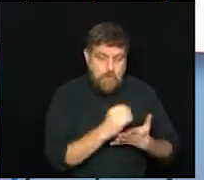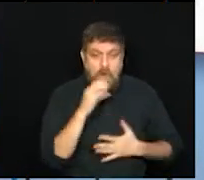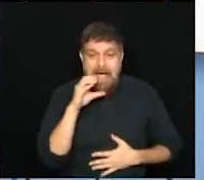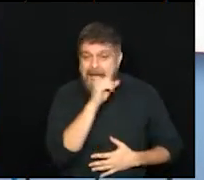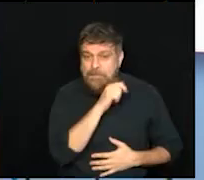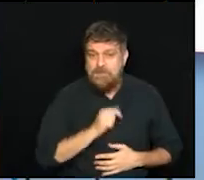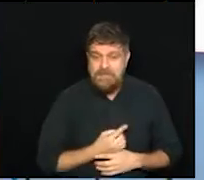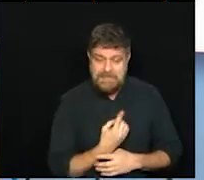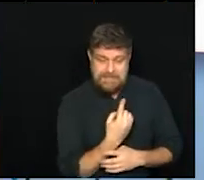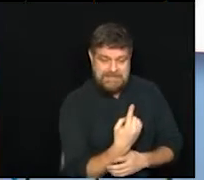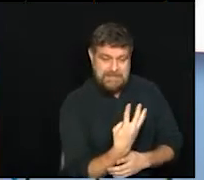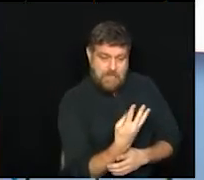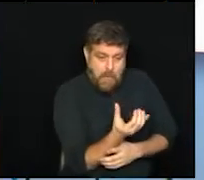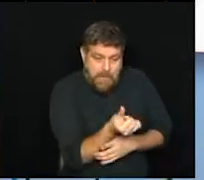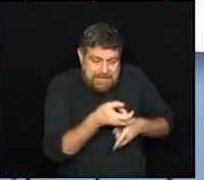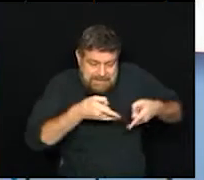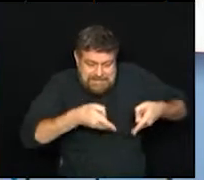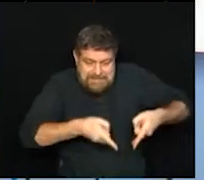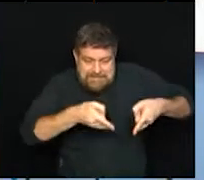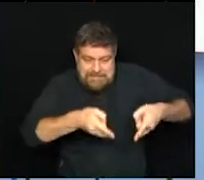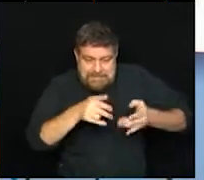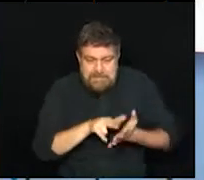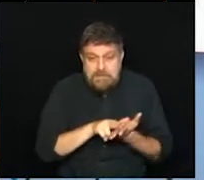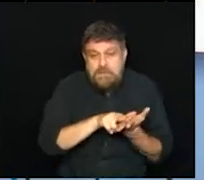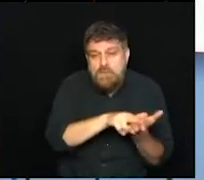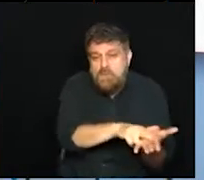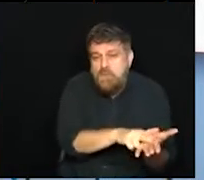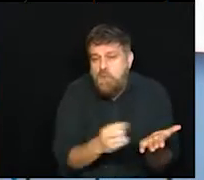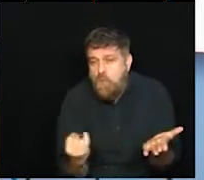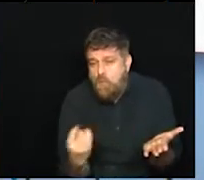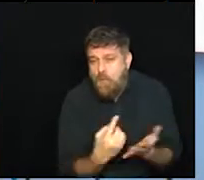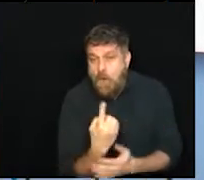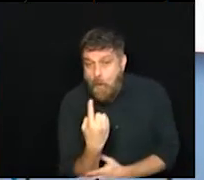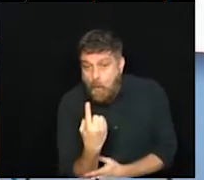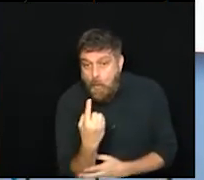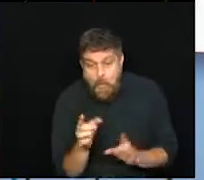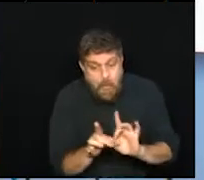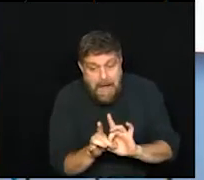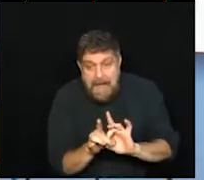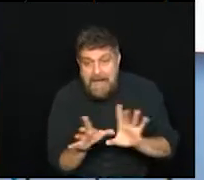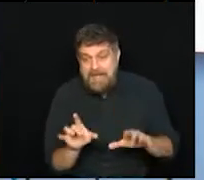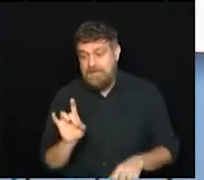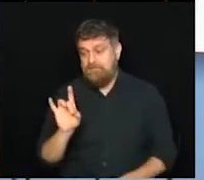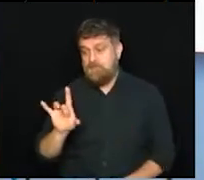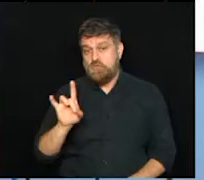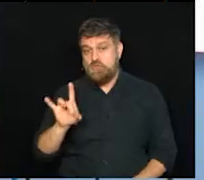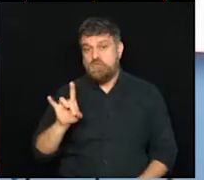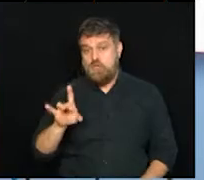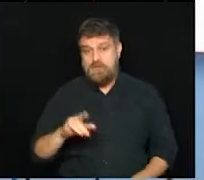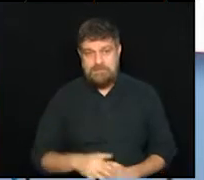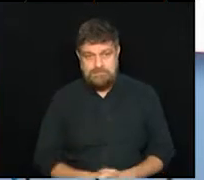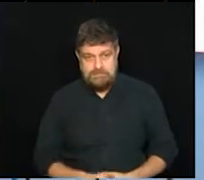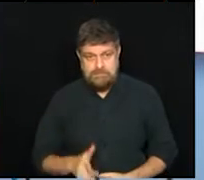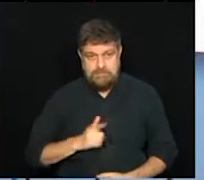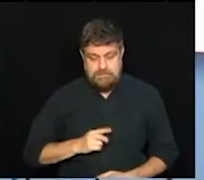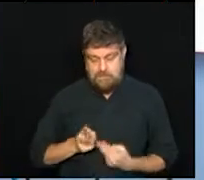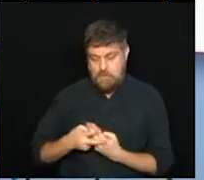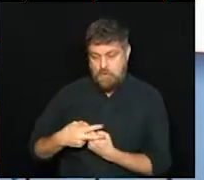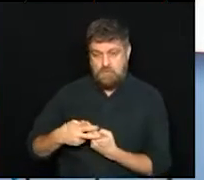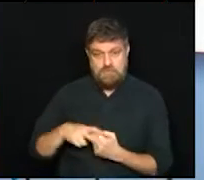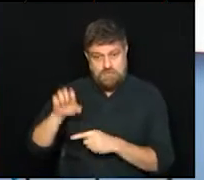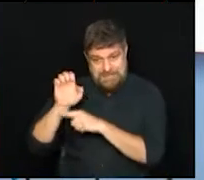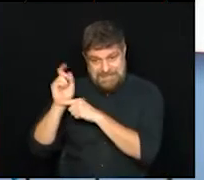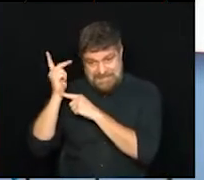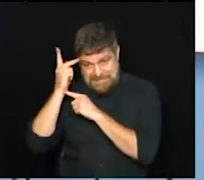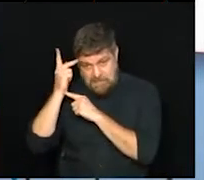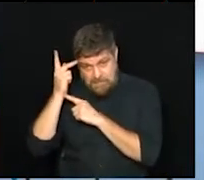são 146 leitos, dos quais apenas um estava livre nesta terça-feira. No SUS Estadual,